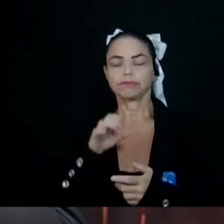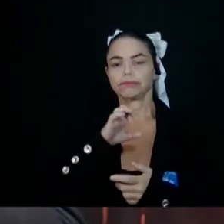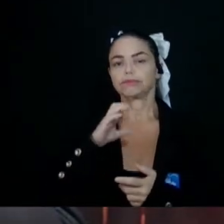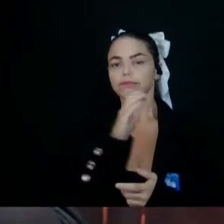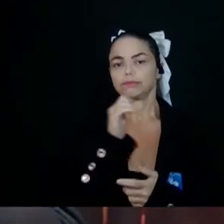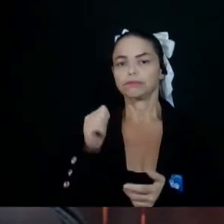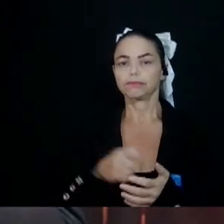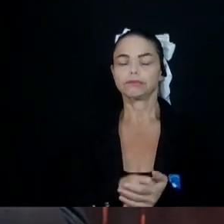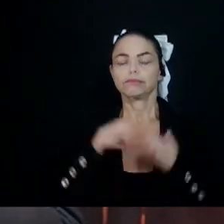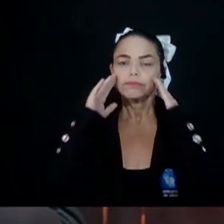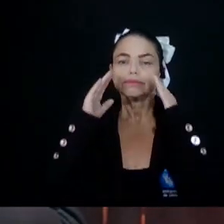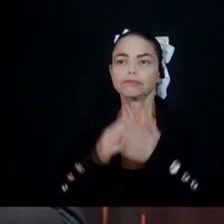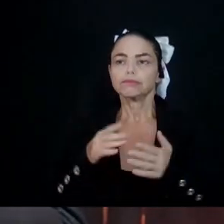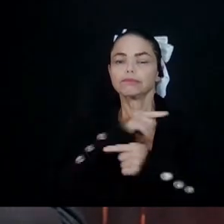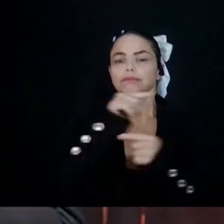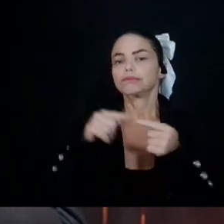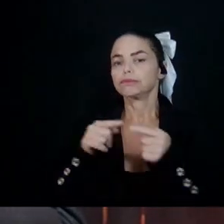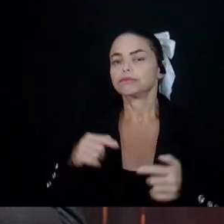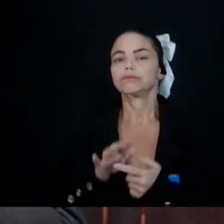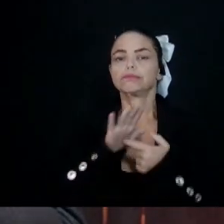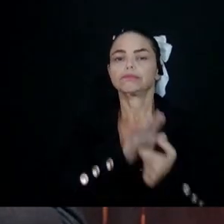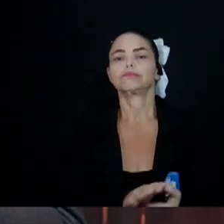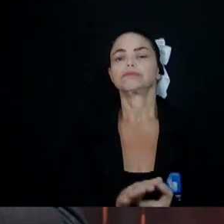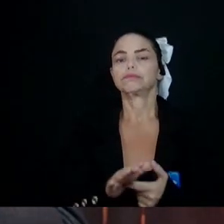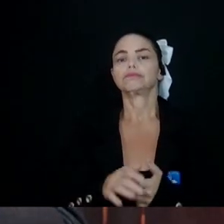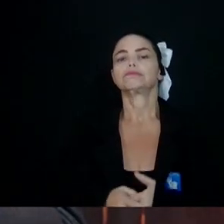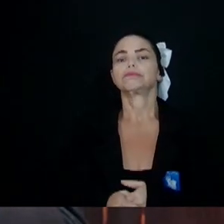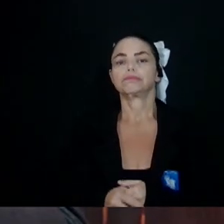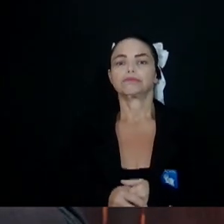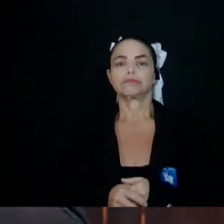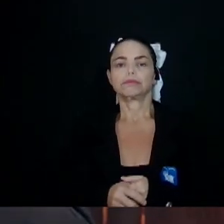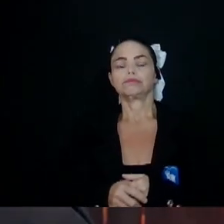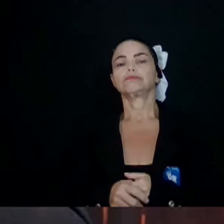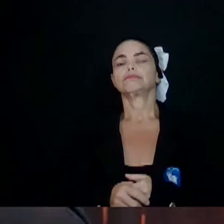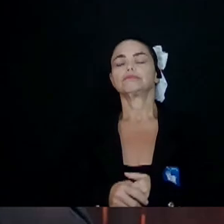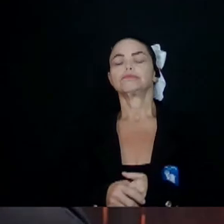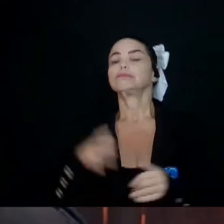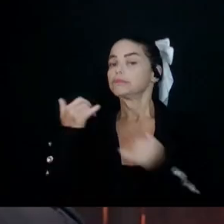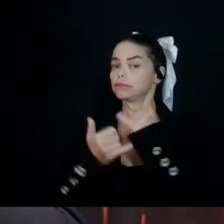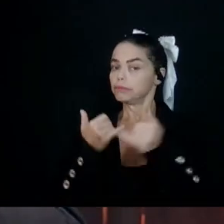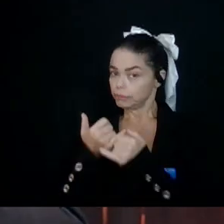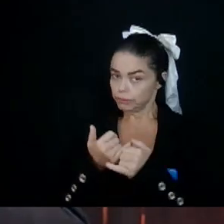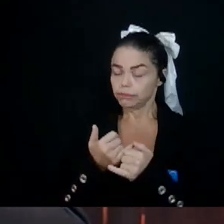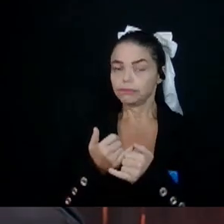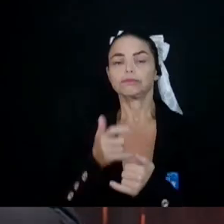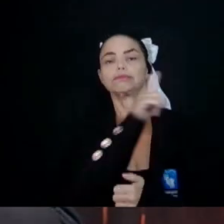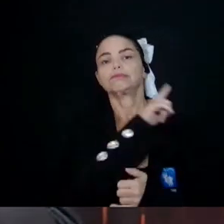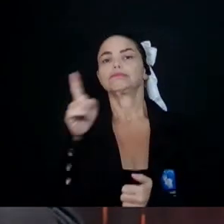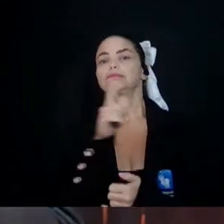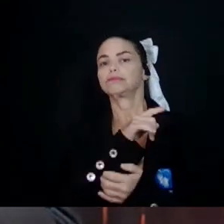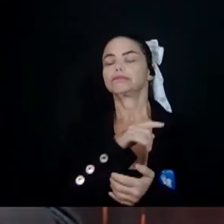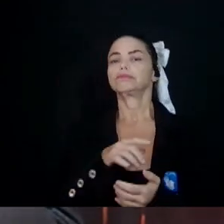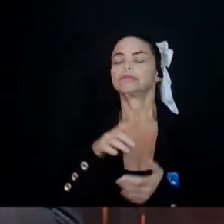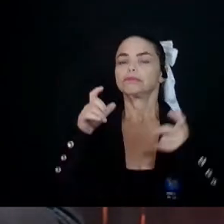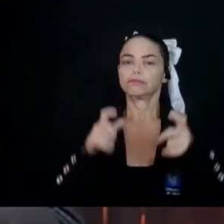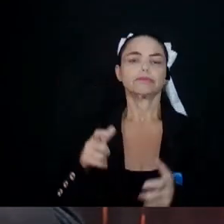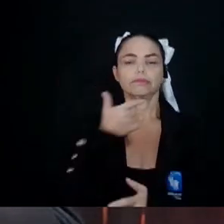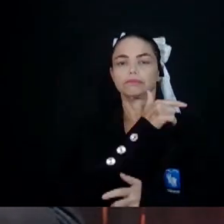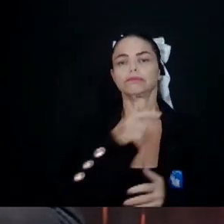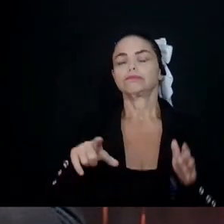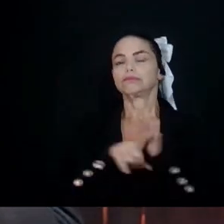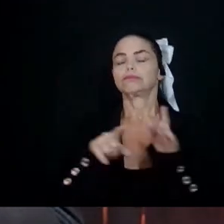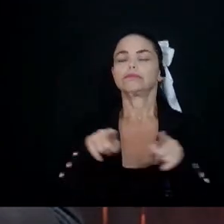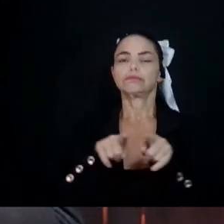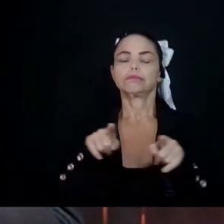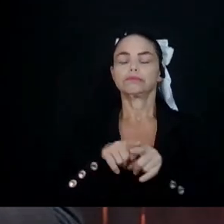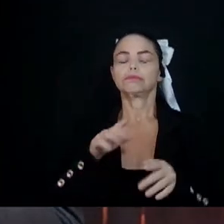principal objetivo dele é demonstrar que a internet não é uma terra sem lei, também para as crianças.